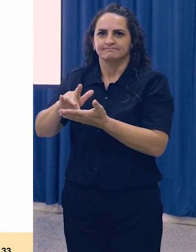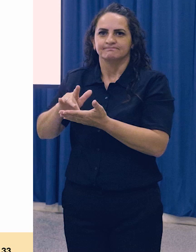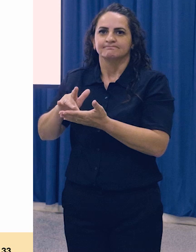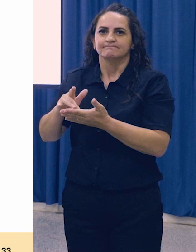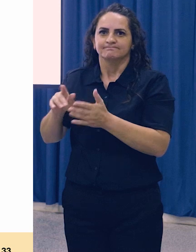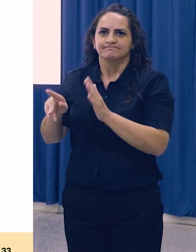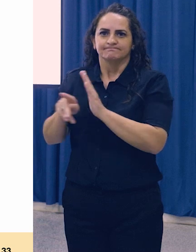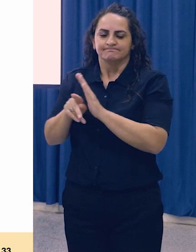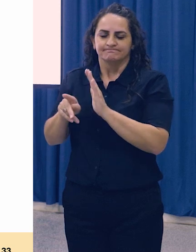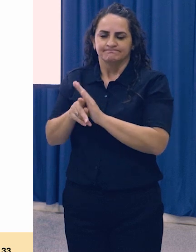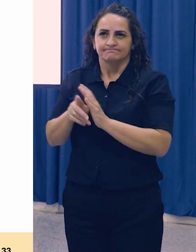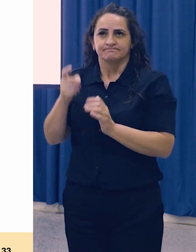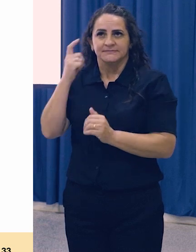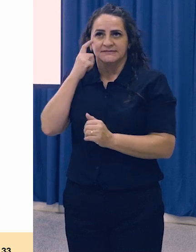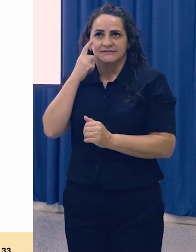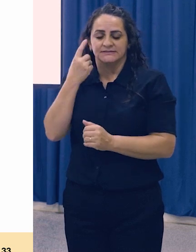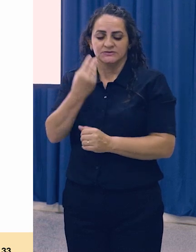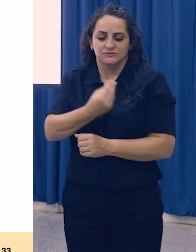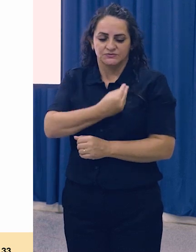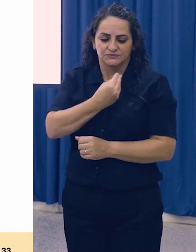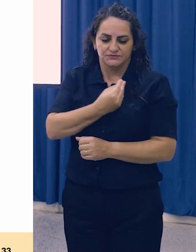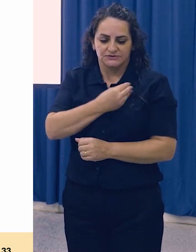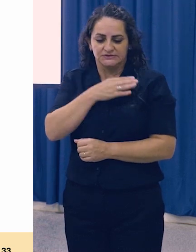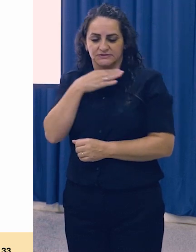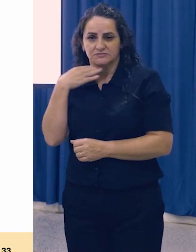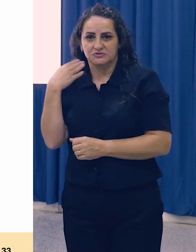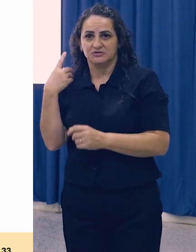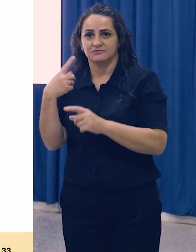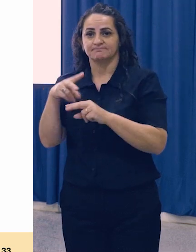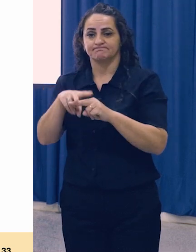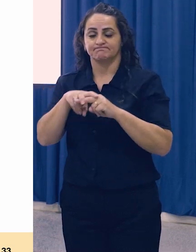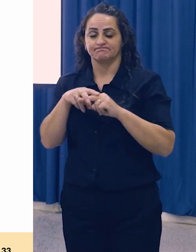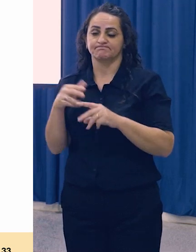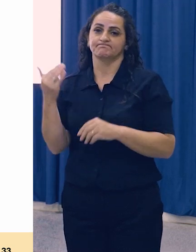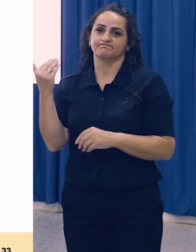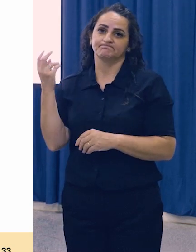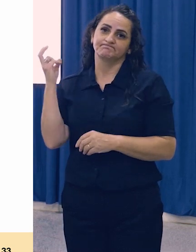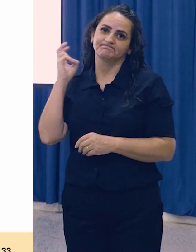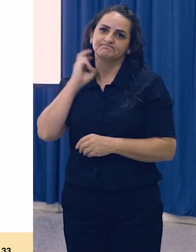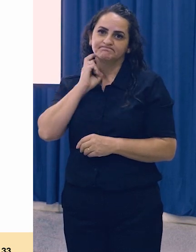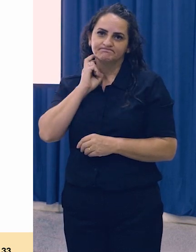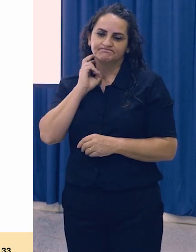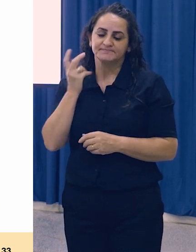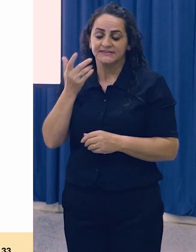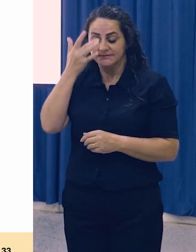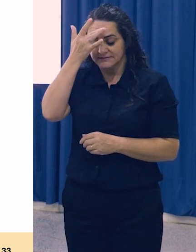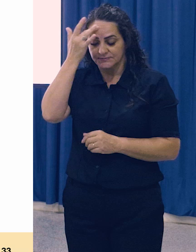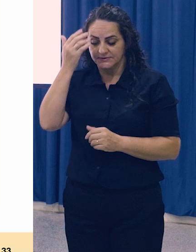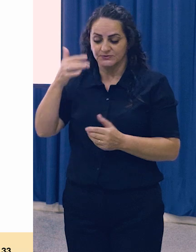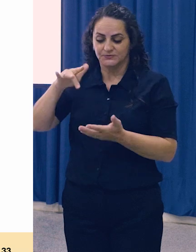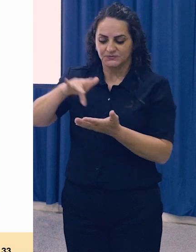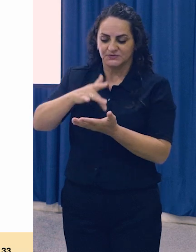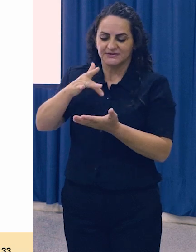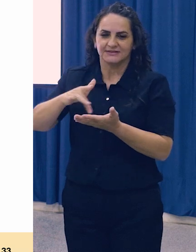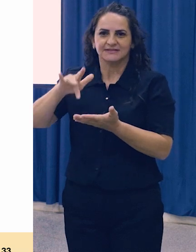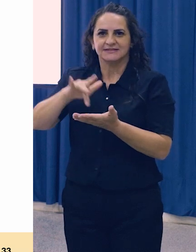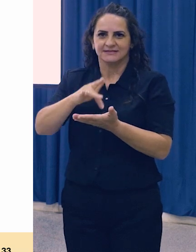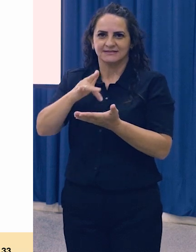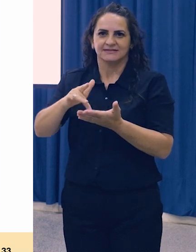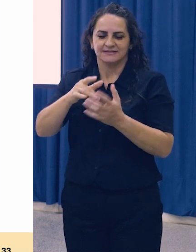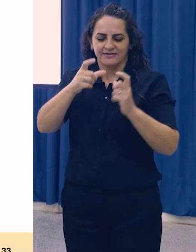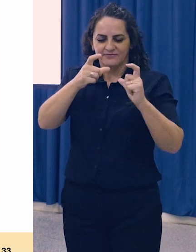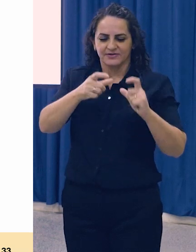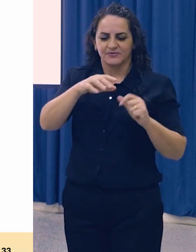nessa linha de vida e morte por conta do vampiro, né? Então dance como se fosse a sua última vez. E aí a pessoa que dançava lá no local